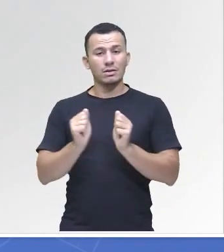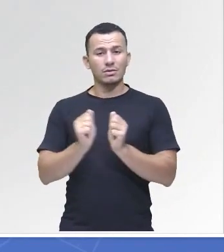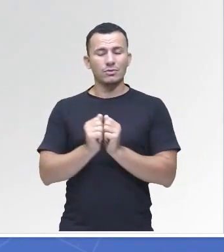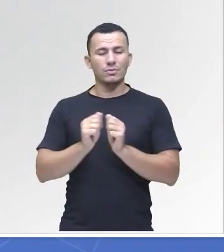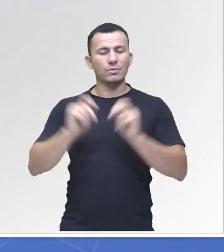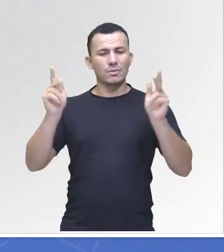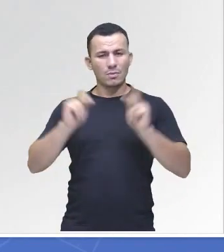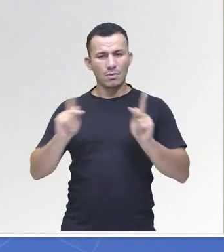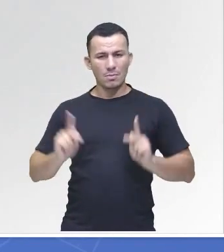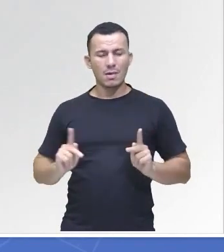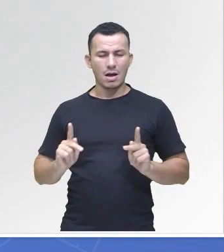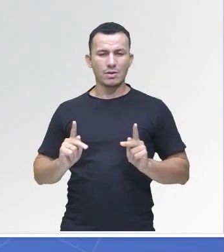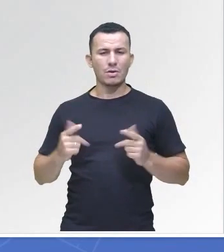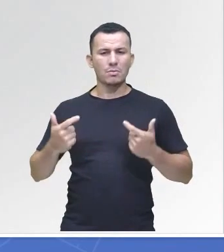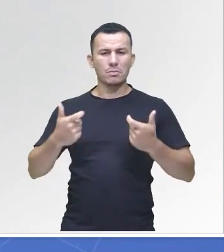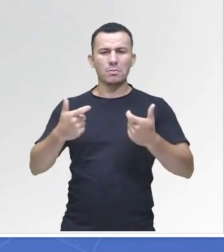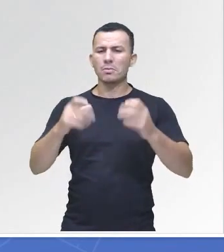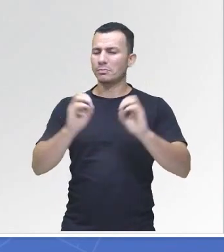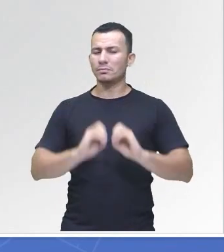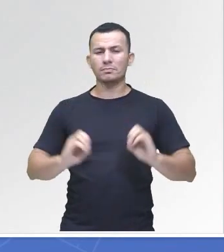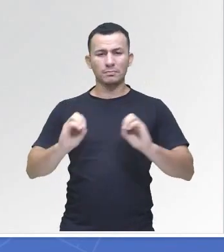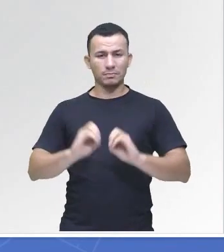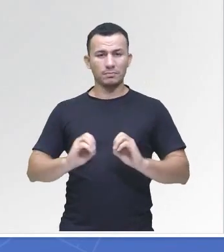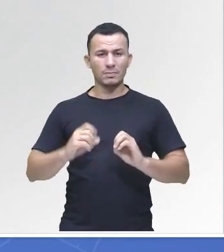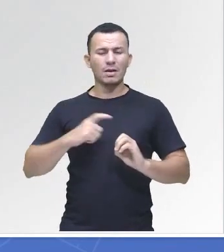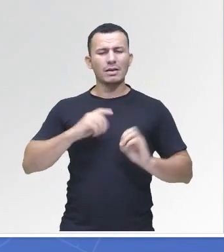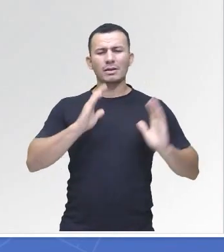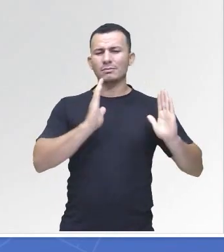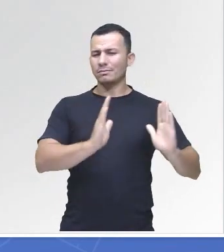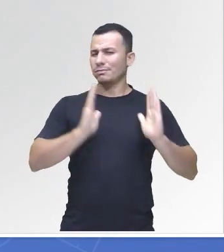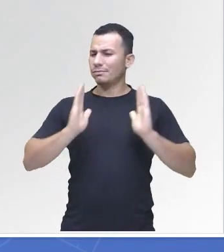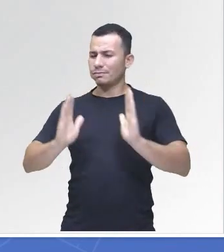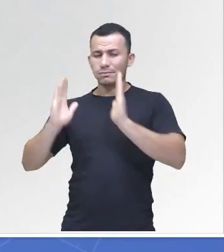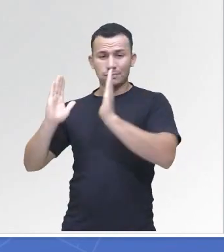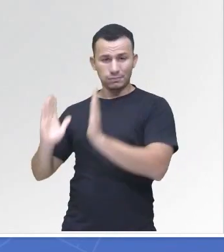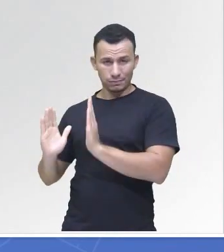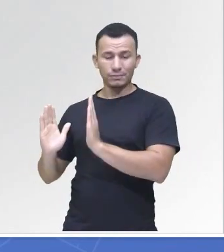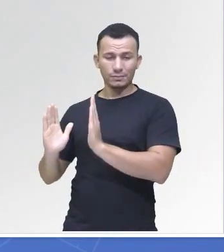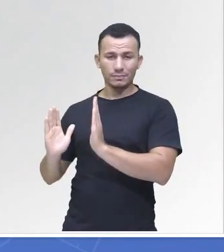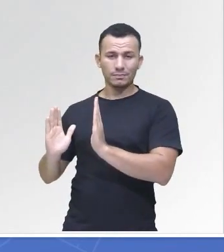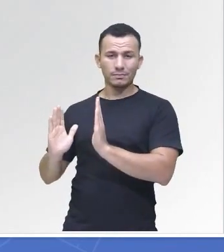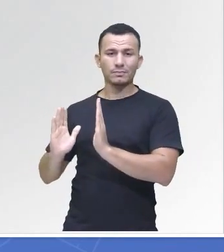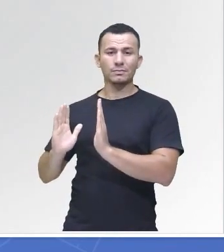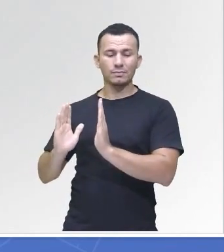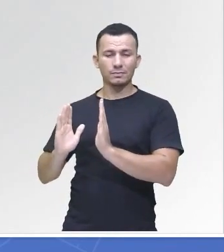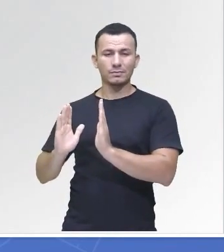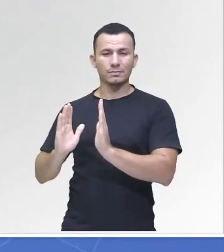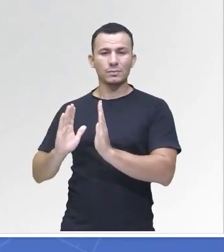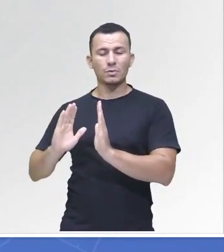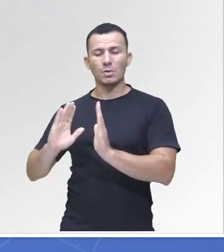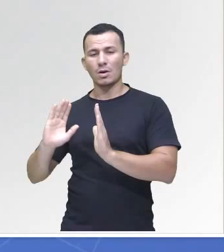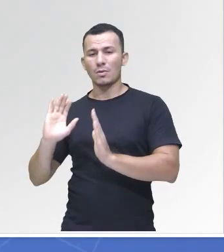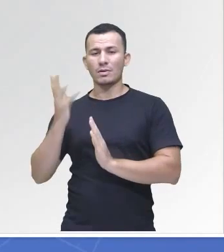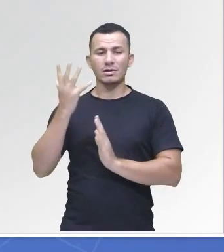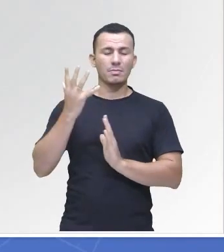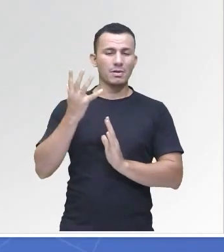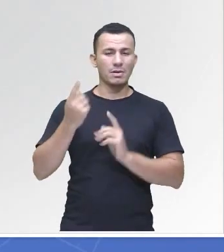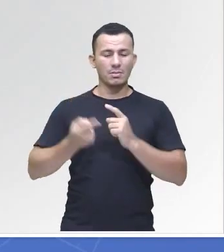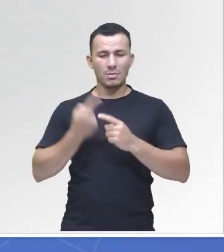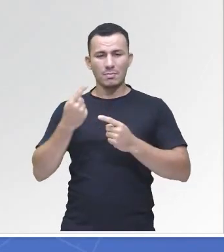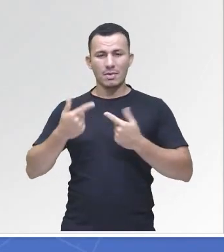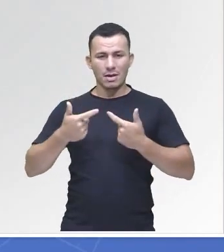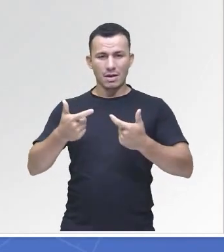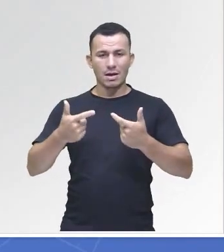paz armada. Então a gente tem todo o cenário aí para a eclosão da Primeira Guerra Mundial. A gente só precisa de